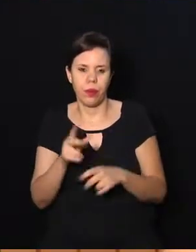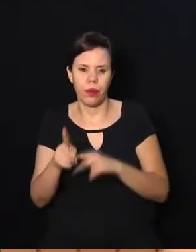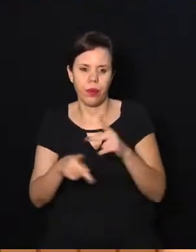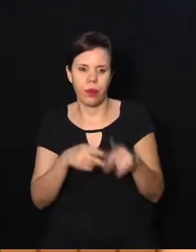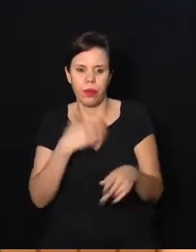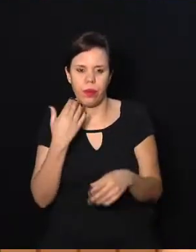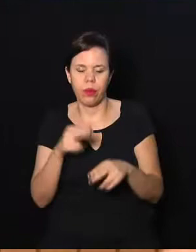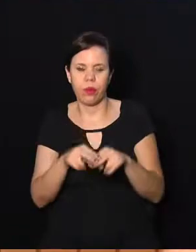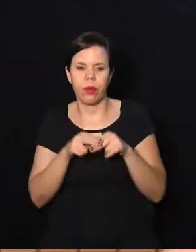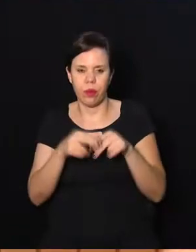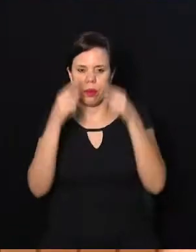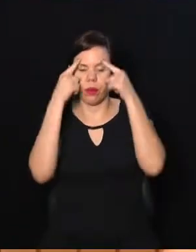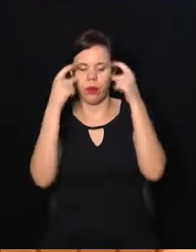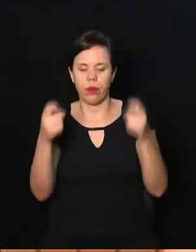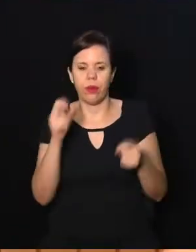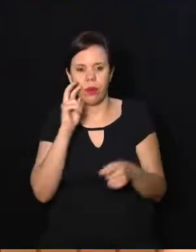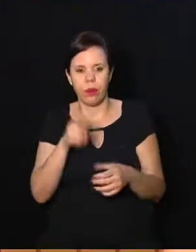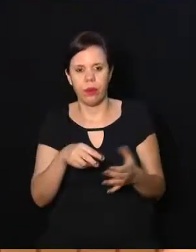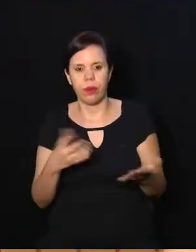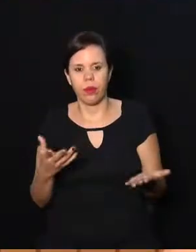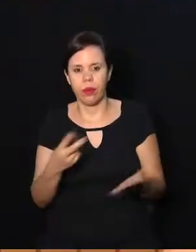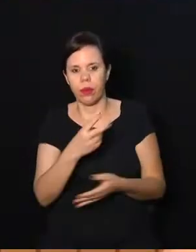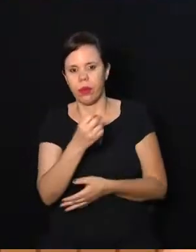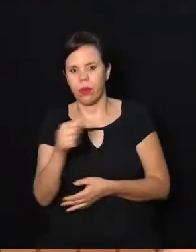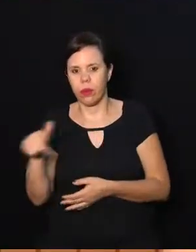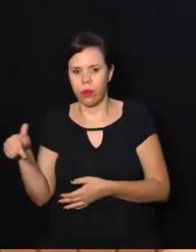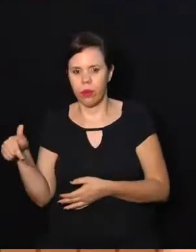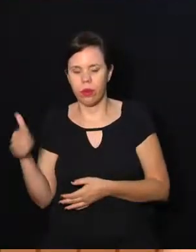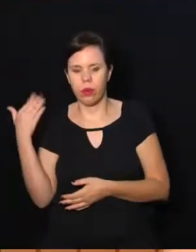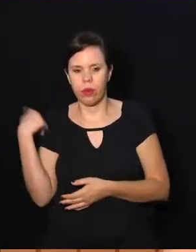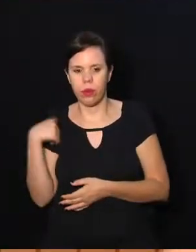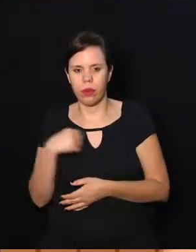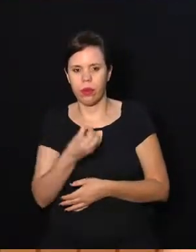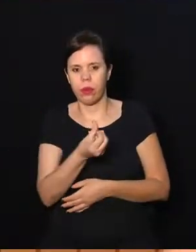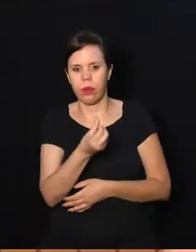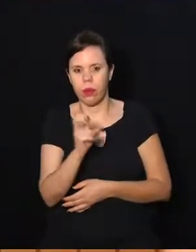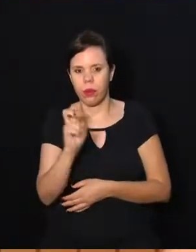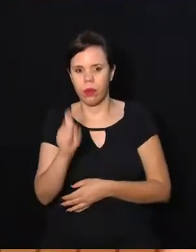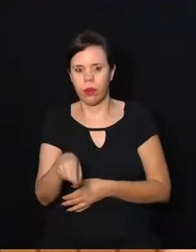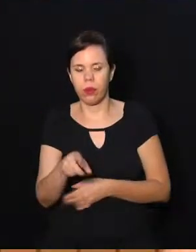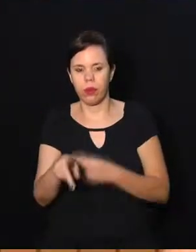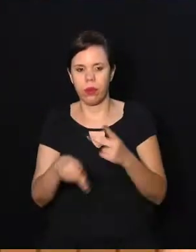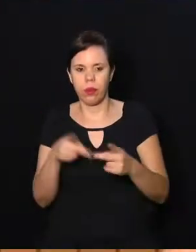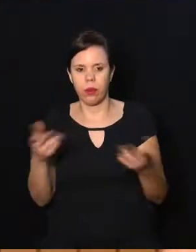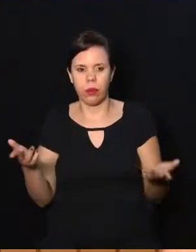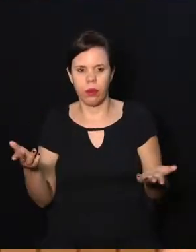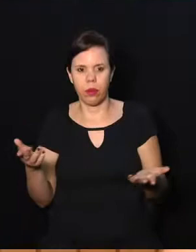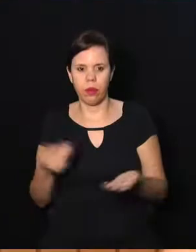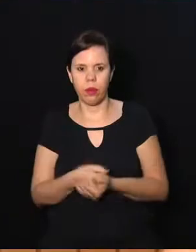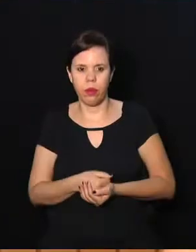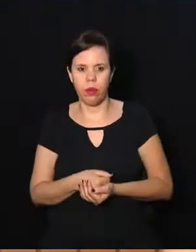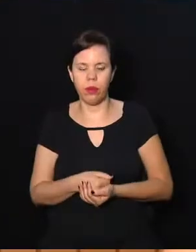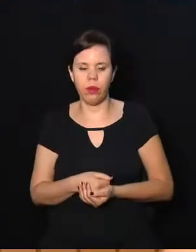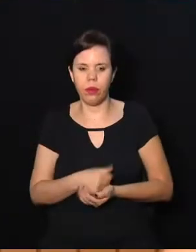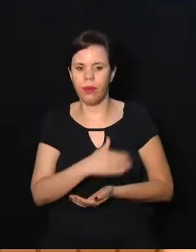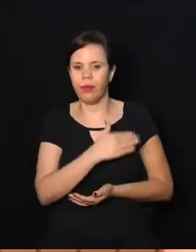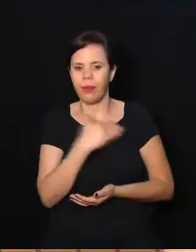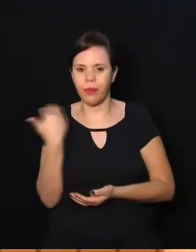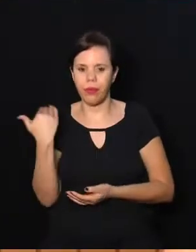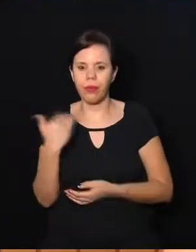pela violência. Eu estava vendo aqui agora que em 2017, 65 mil pessoas morreram